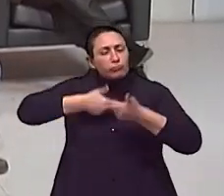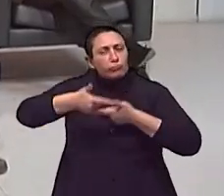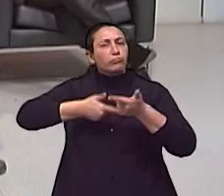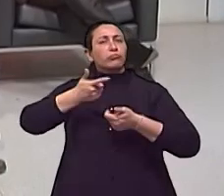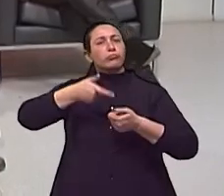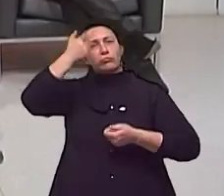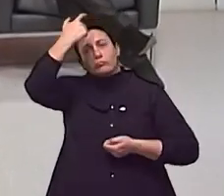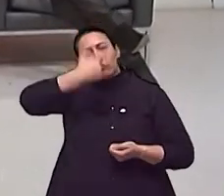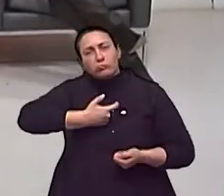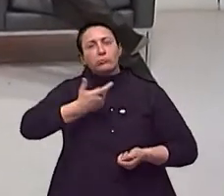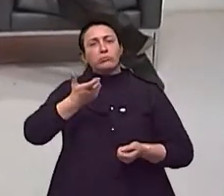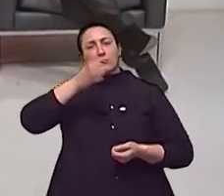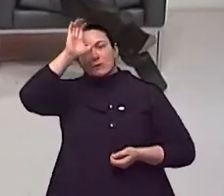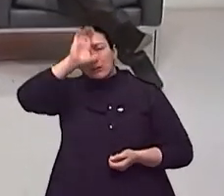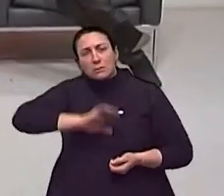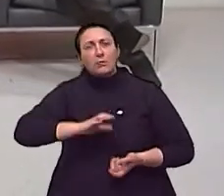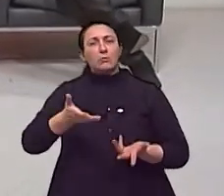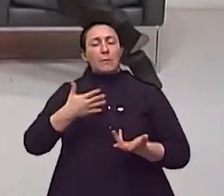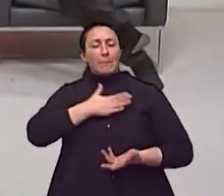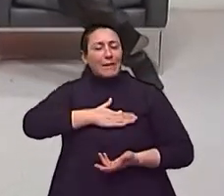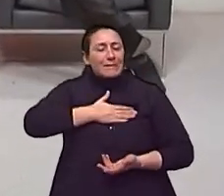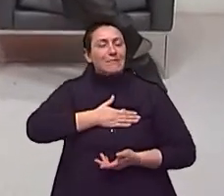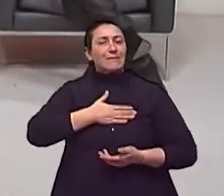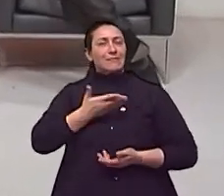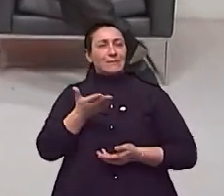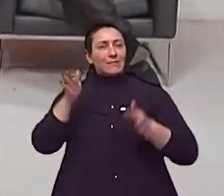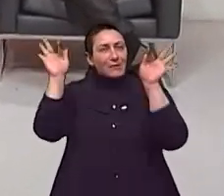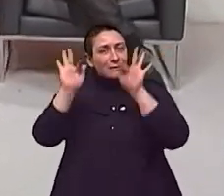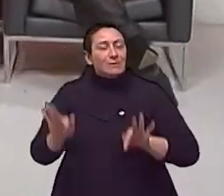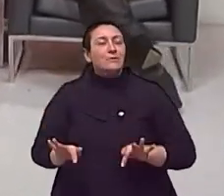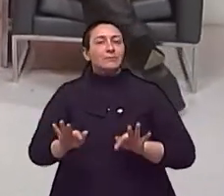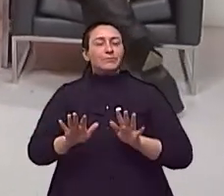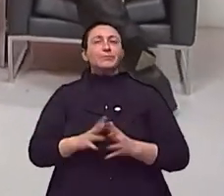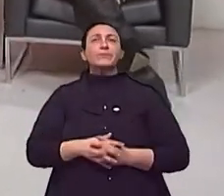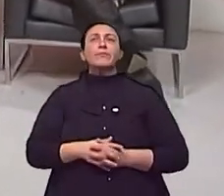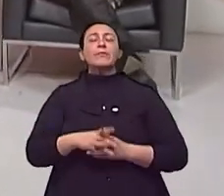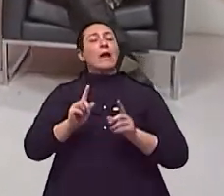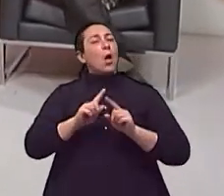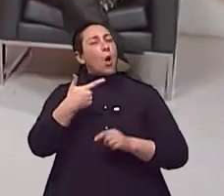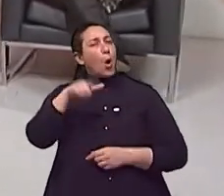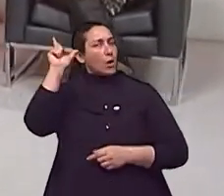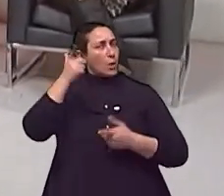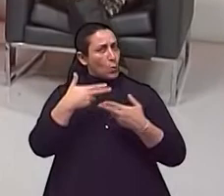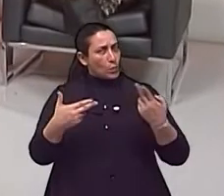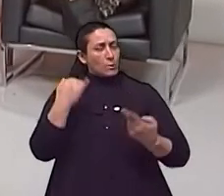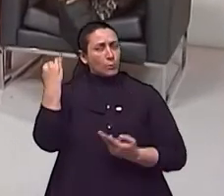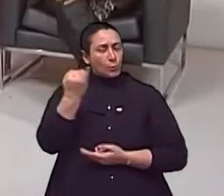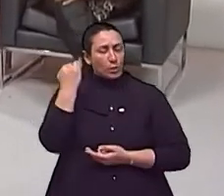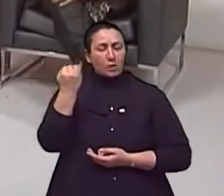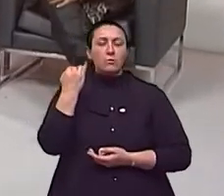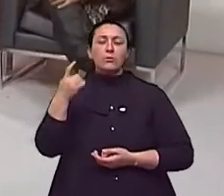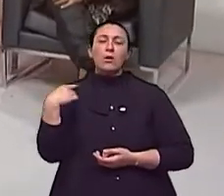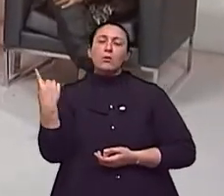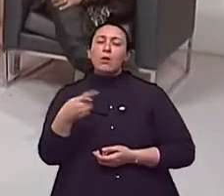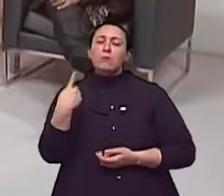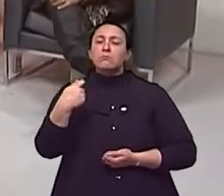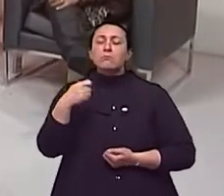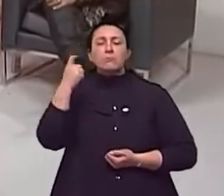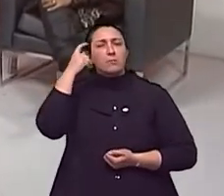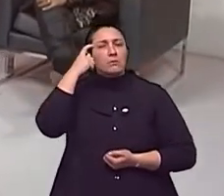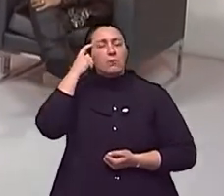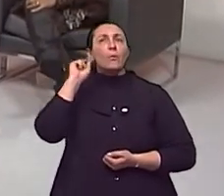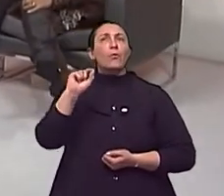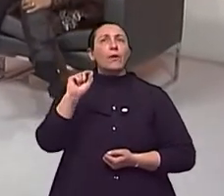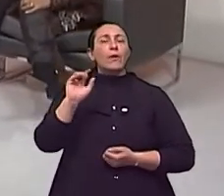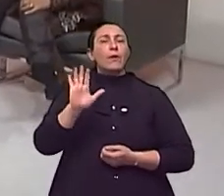Sujeito como cidadão com prazer com alegria agora uma outra questão que eu acho que é importante que a gente encontra ponho aqui é assim